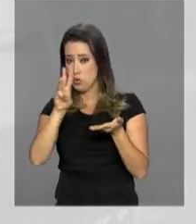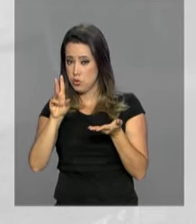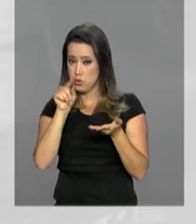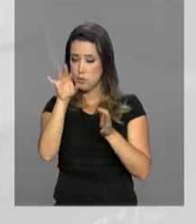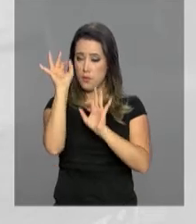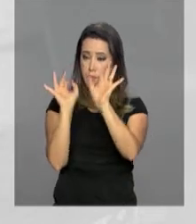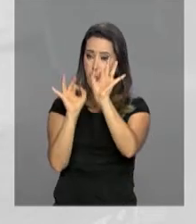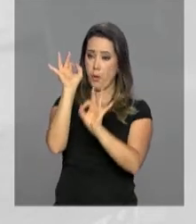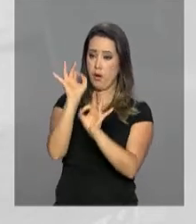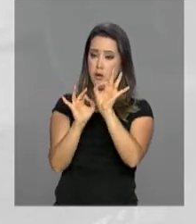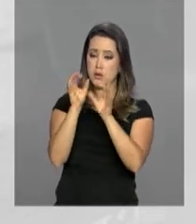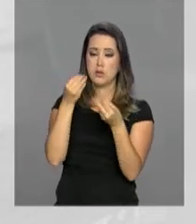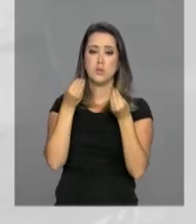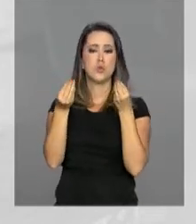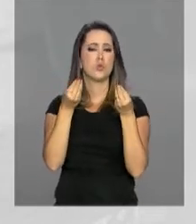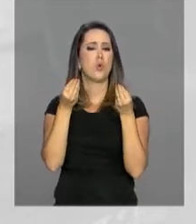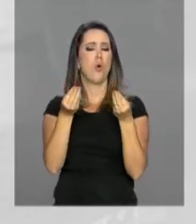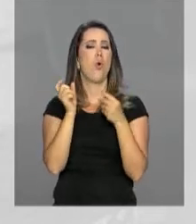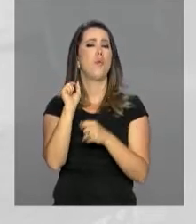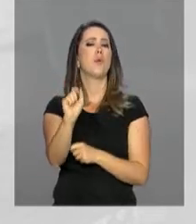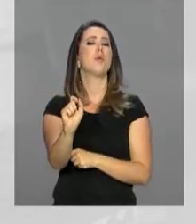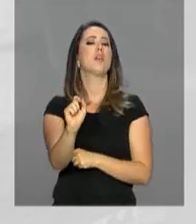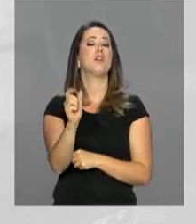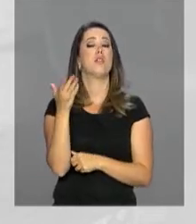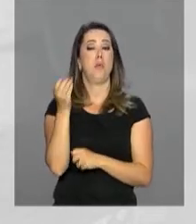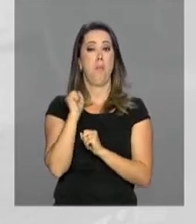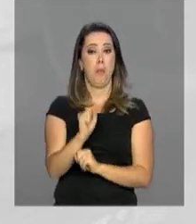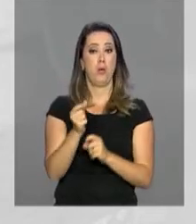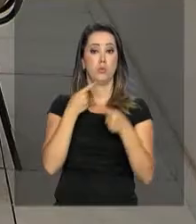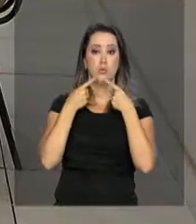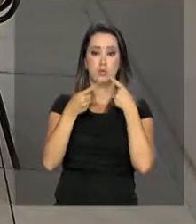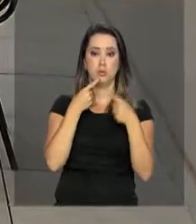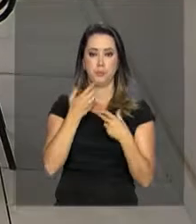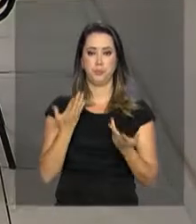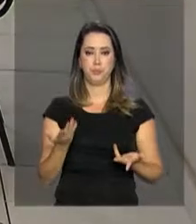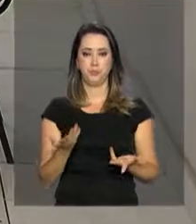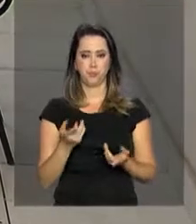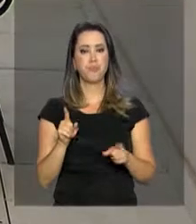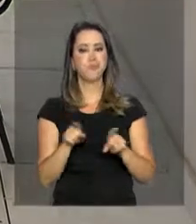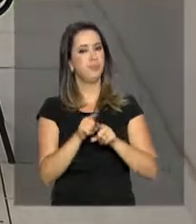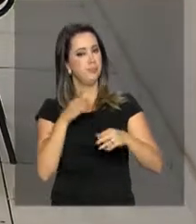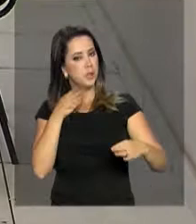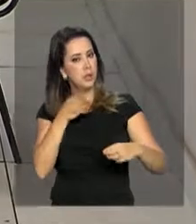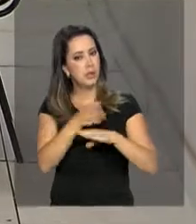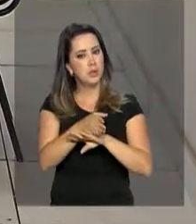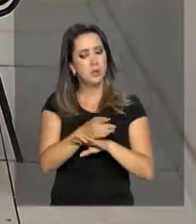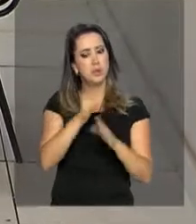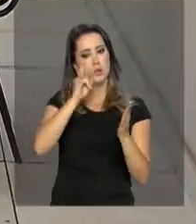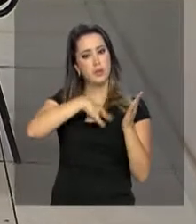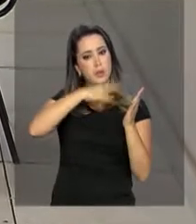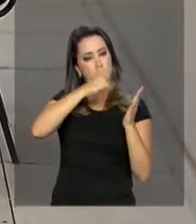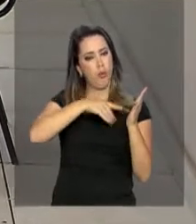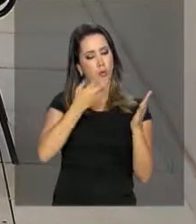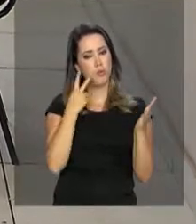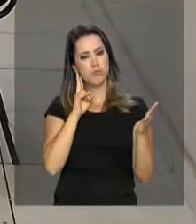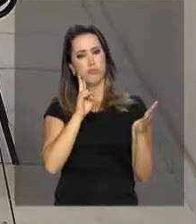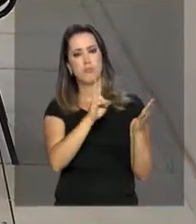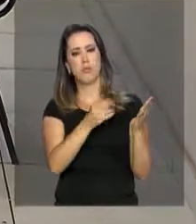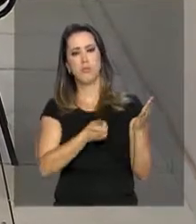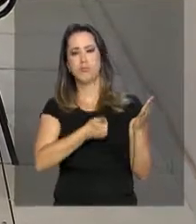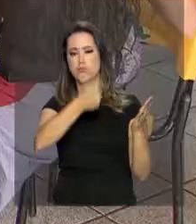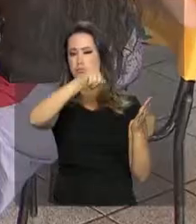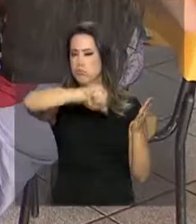planejamento de como e do que pode ser discutido eles também vão ter acesso a um formulário de avaliação da base